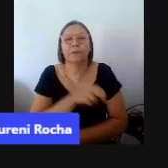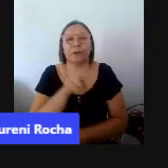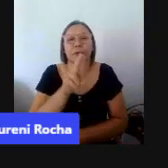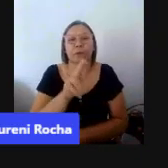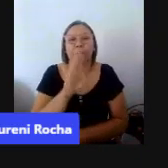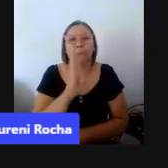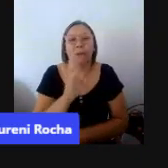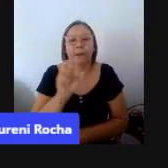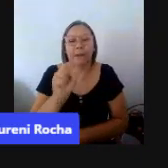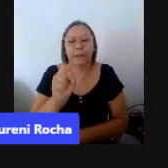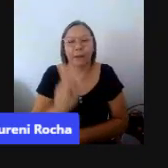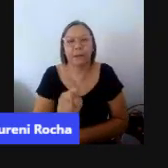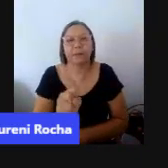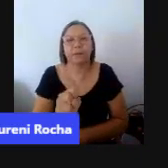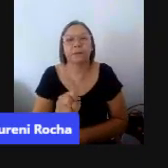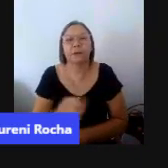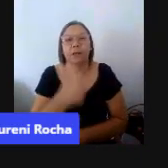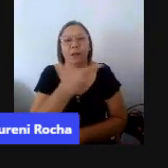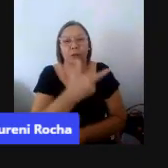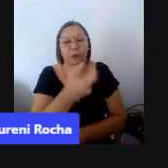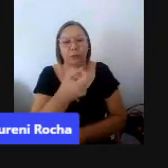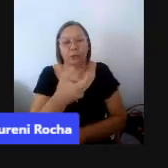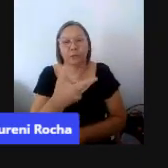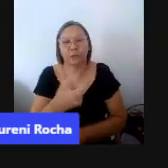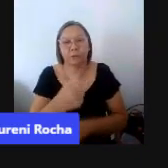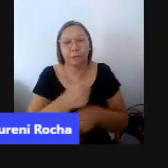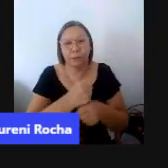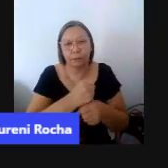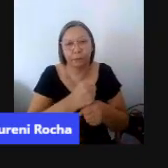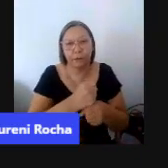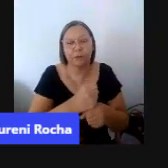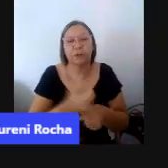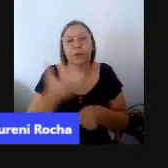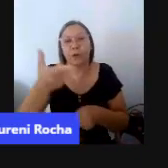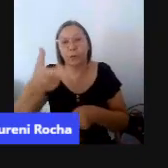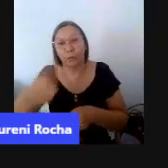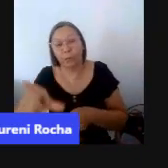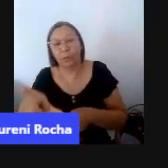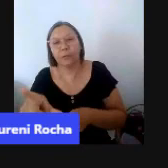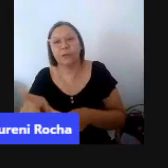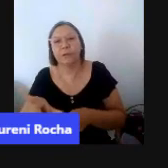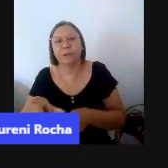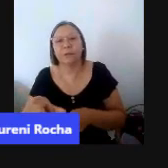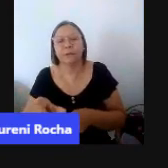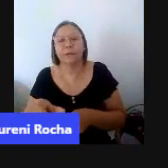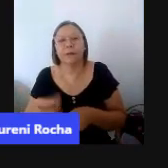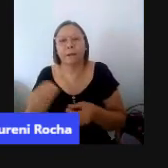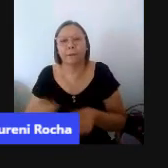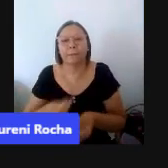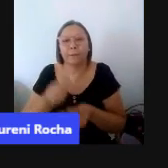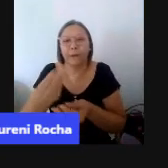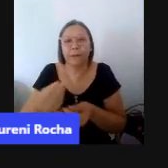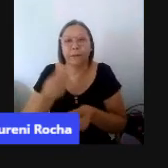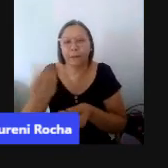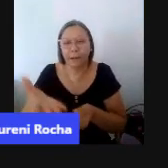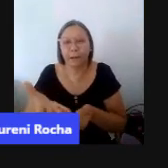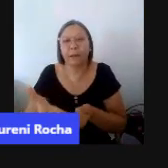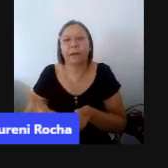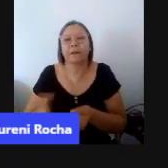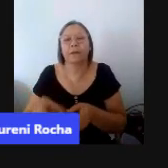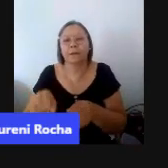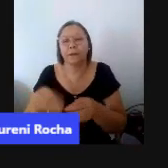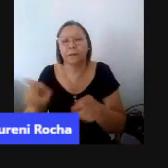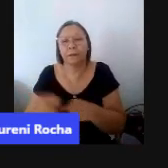2020, e a outra para entrega de materiais educativos também em 2020, né, já na era de